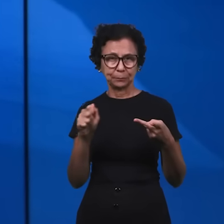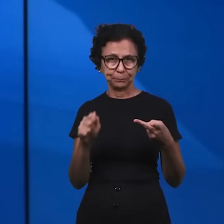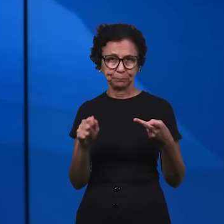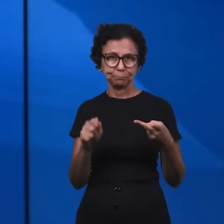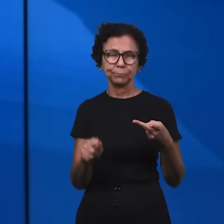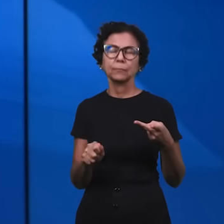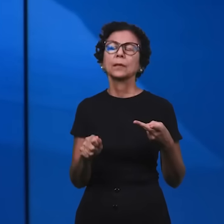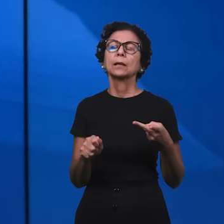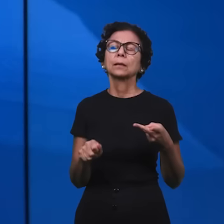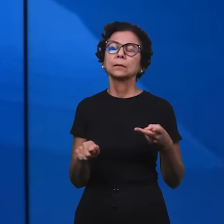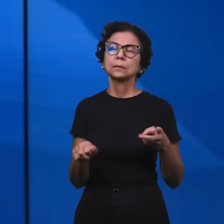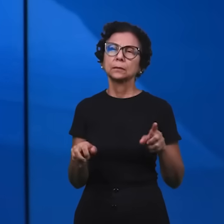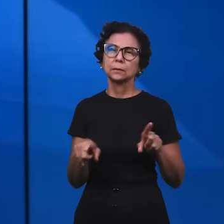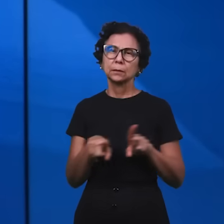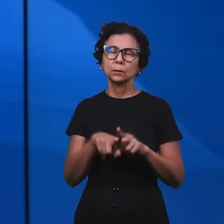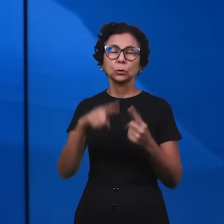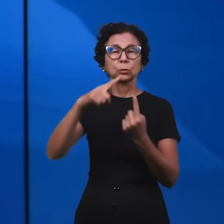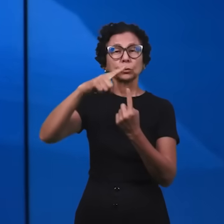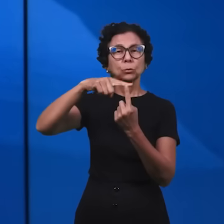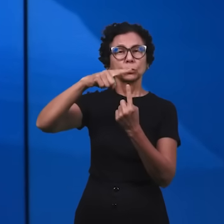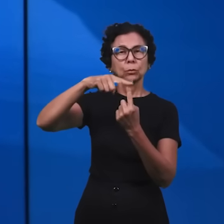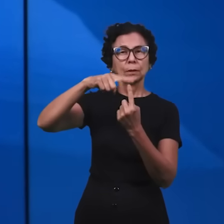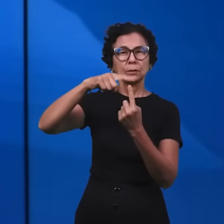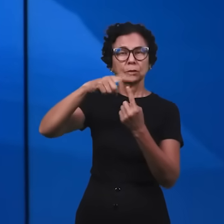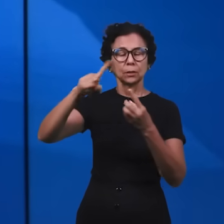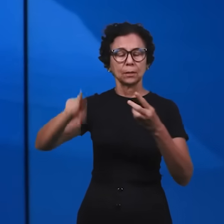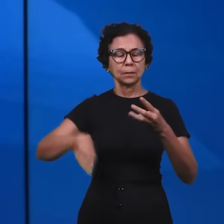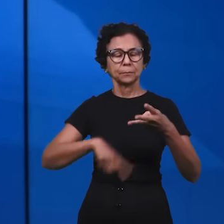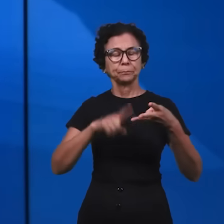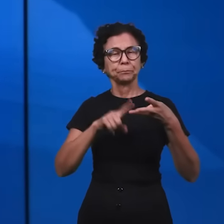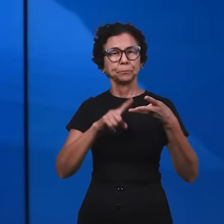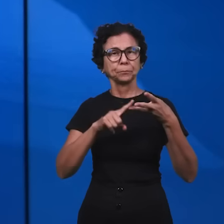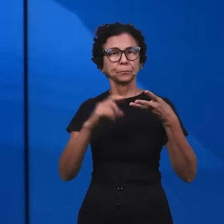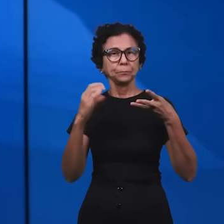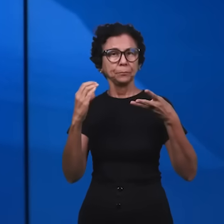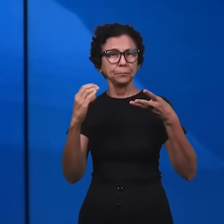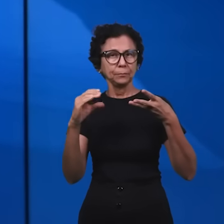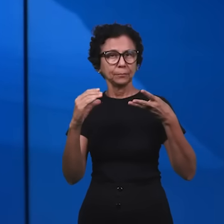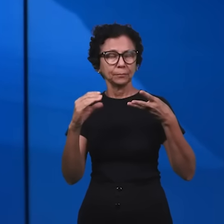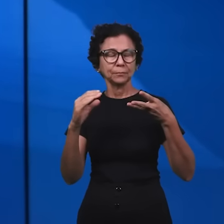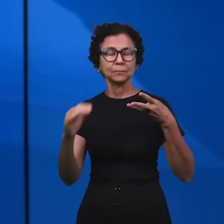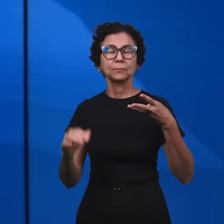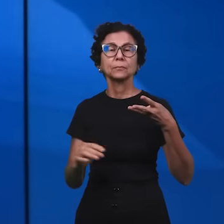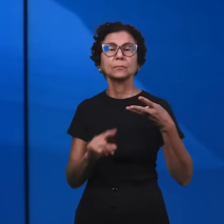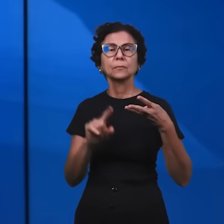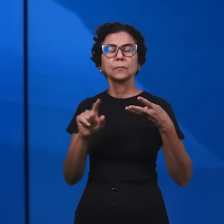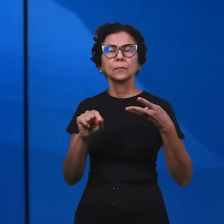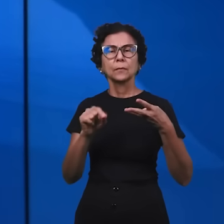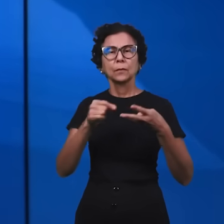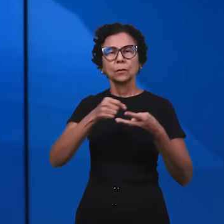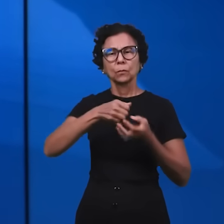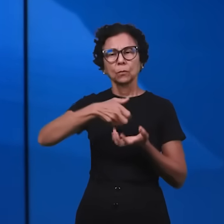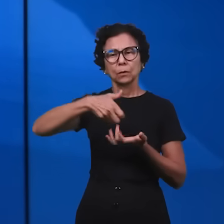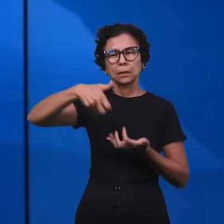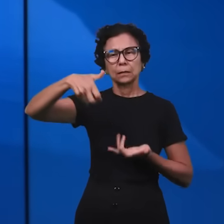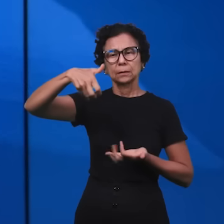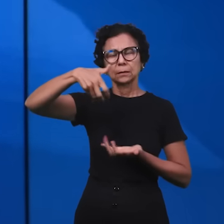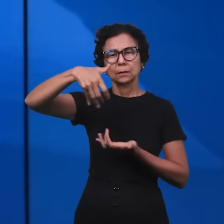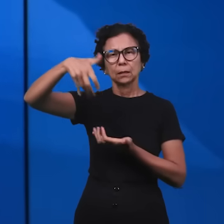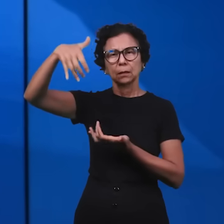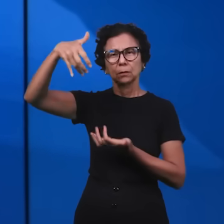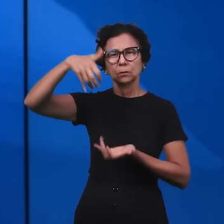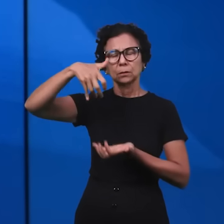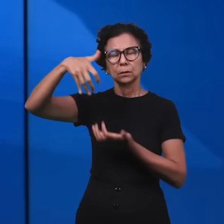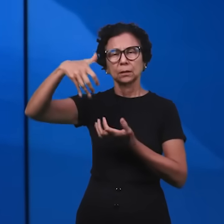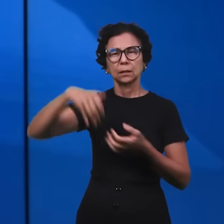jovem Isa Giovana, ela lá de Taguatinga, em Tocantins. E a letra C depois vai ser falado